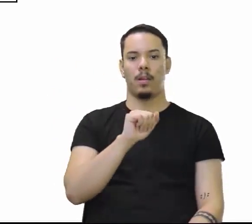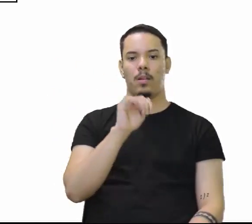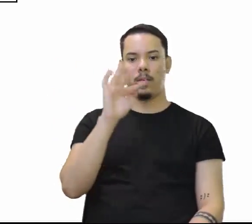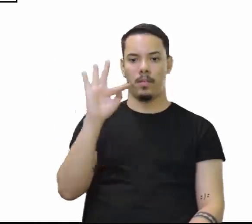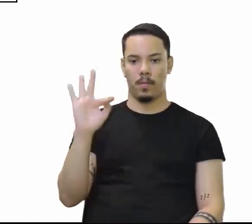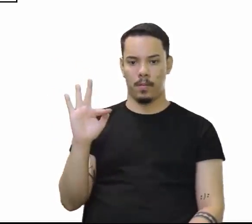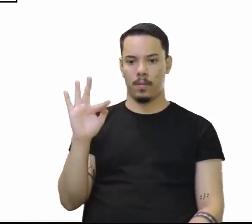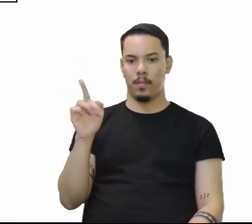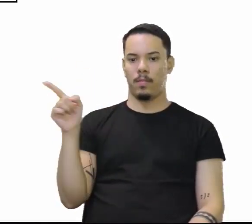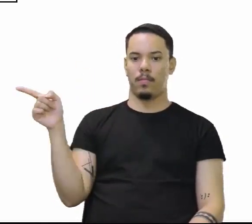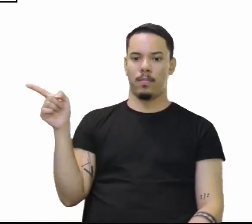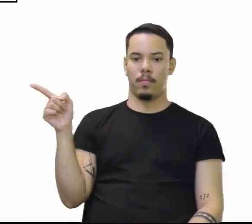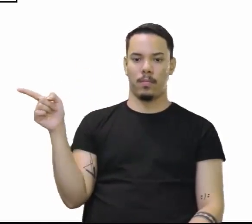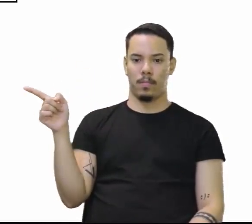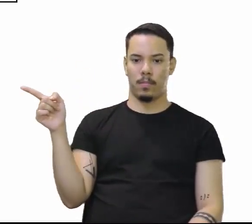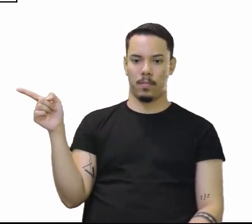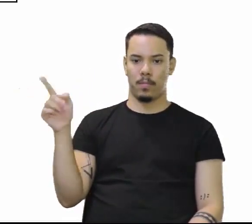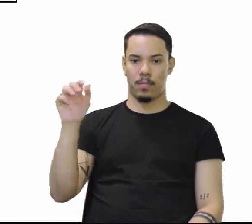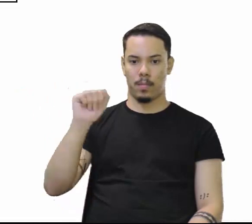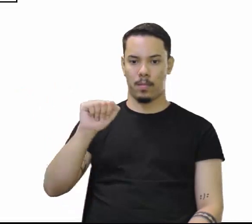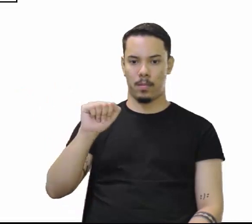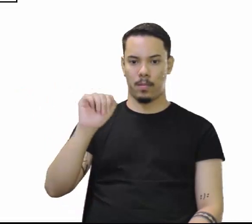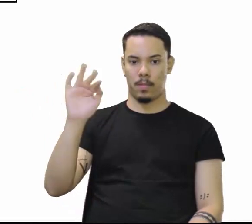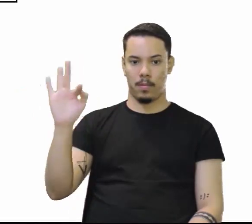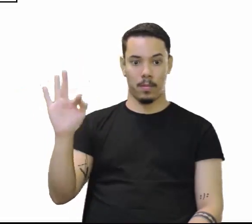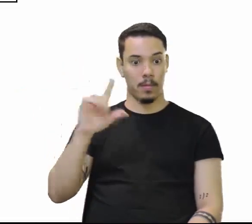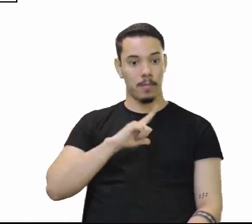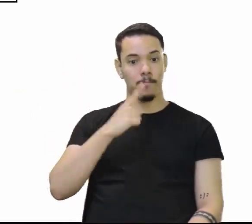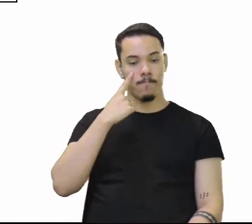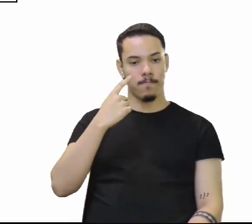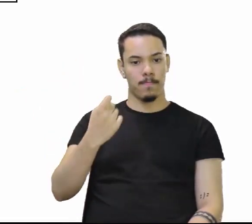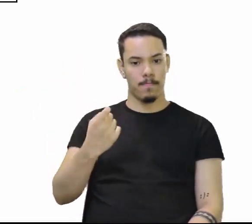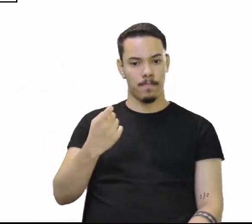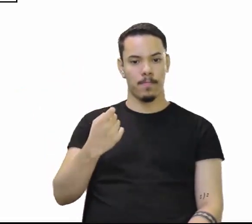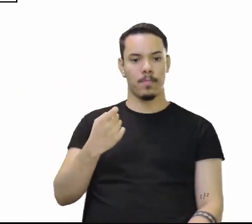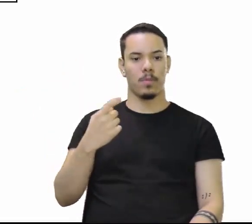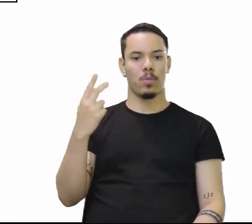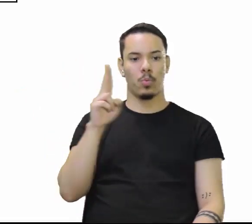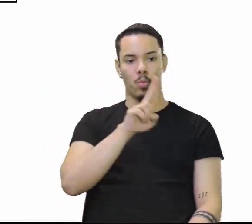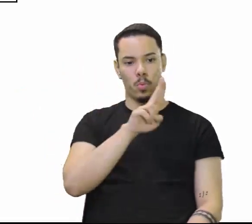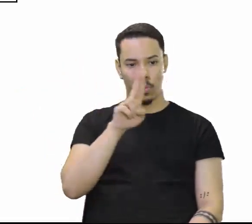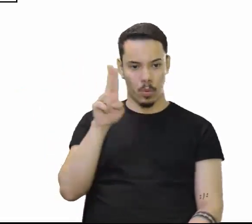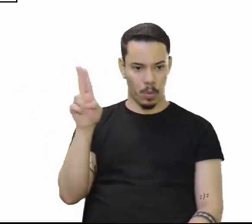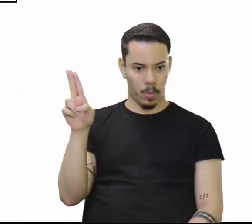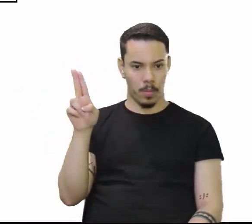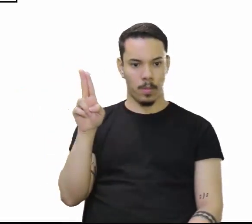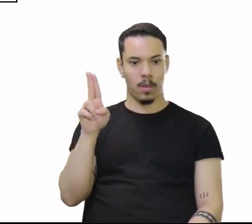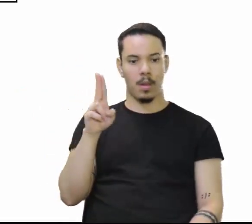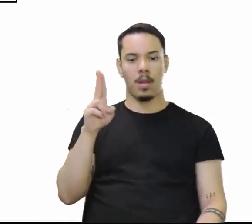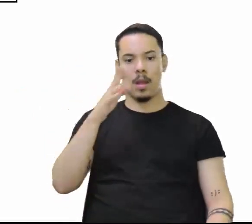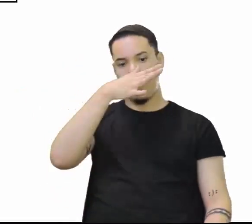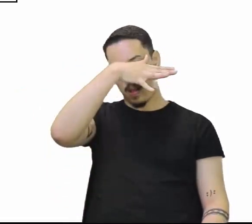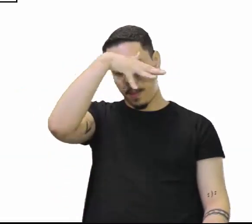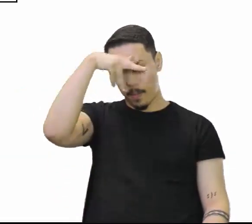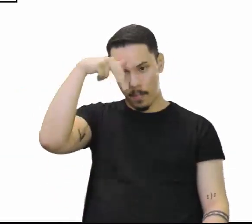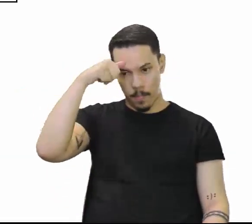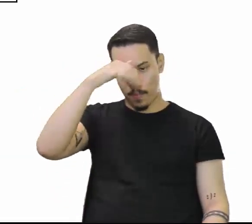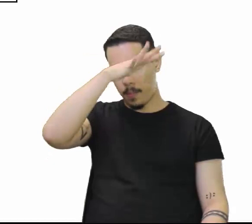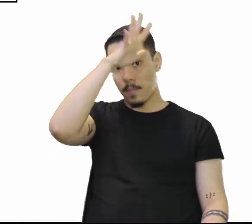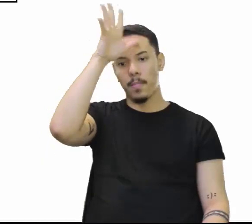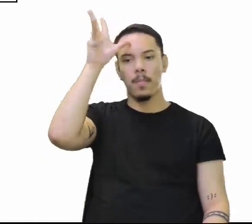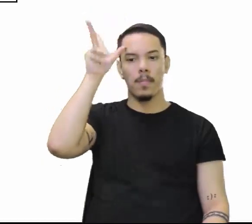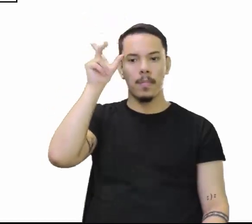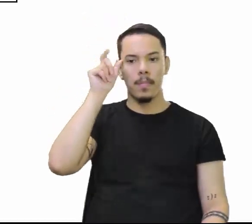interesse. Entre a década de 30 e 40, com o nome de rodovia Amazonas-Mato Grosso. Por